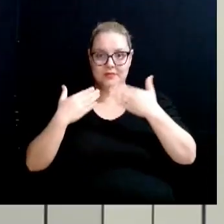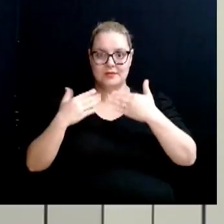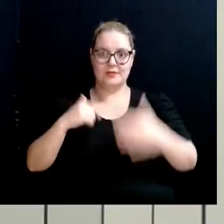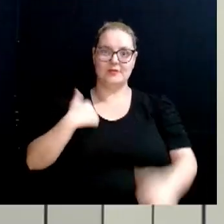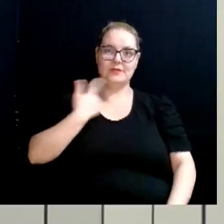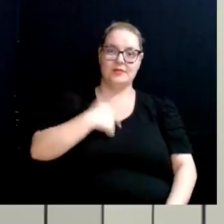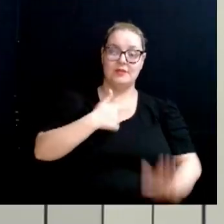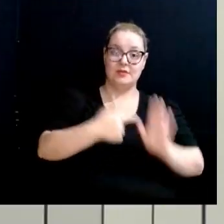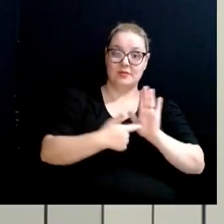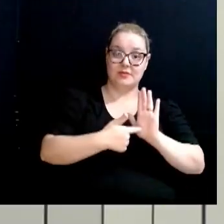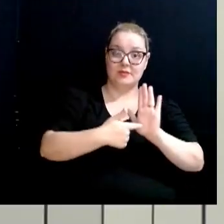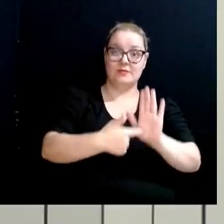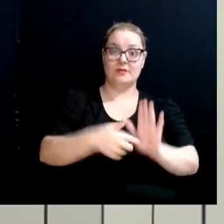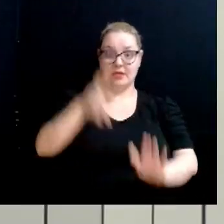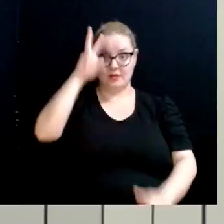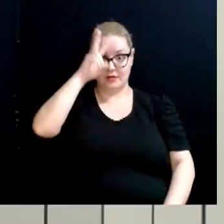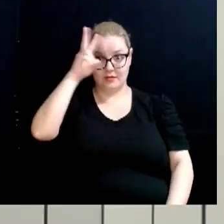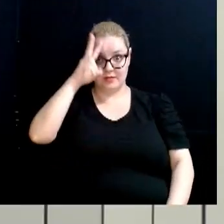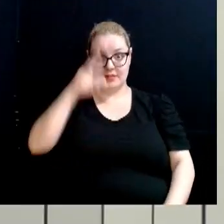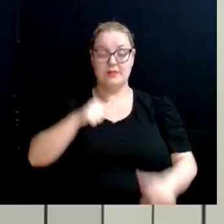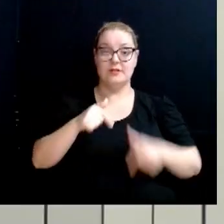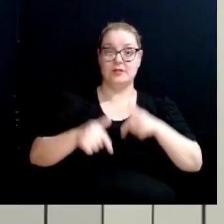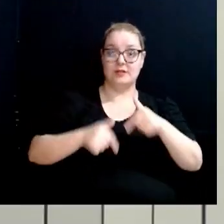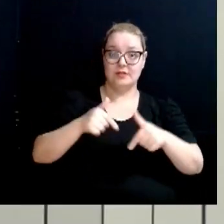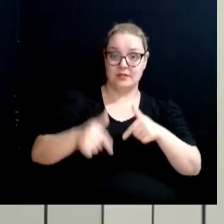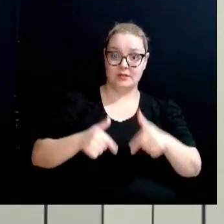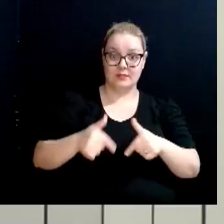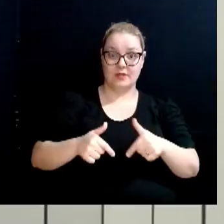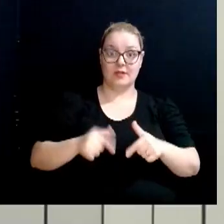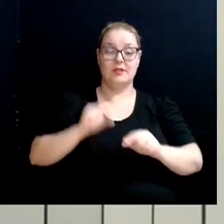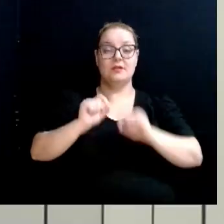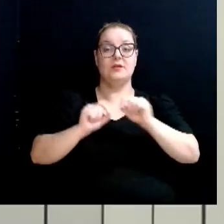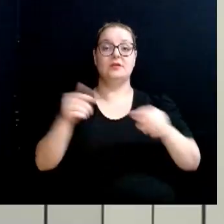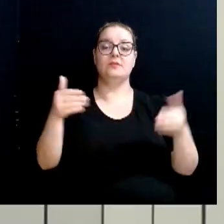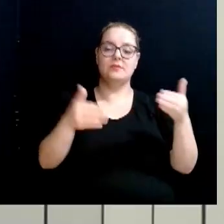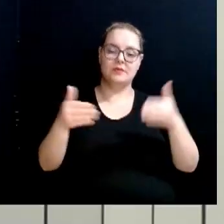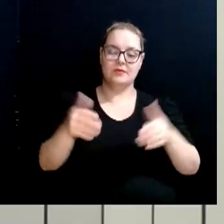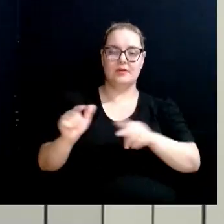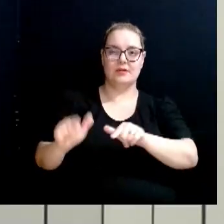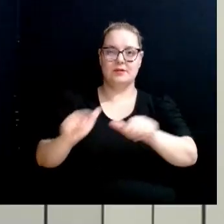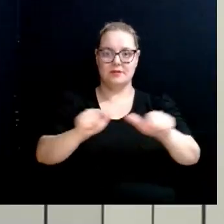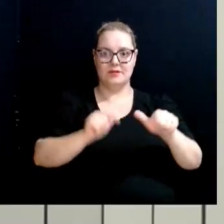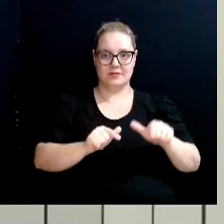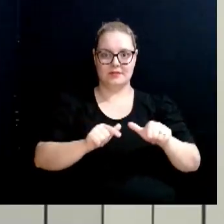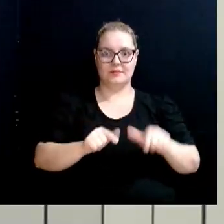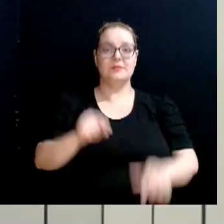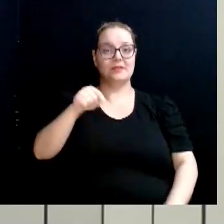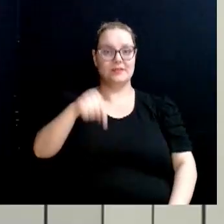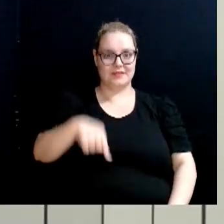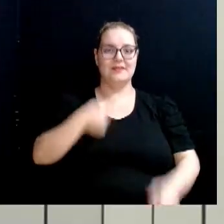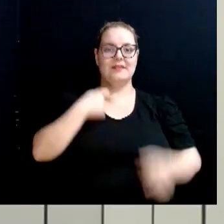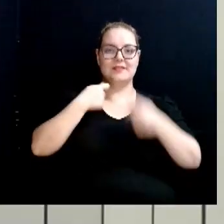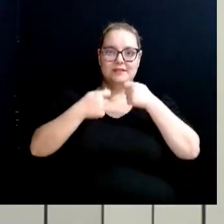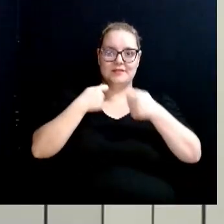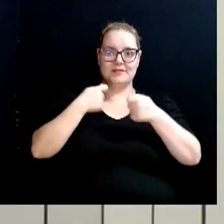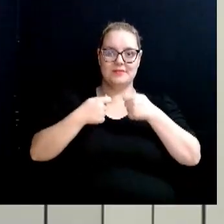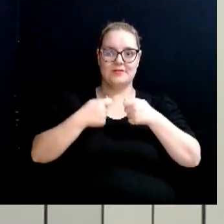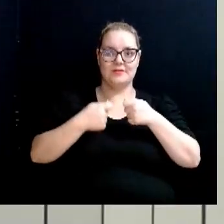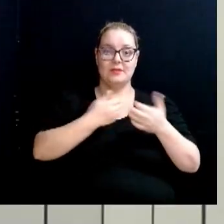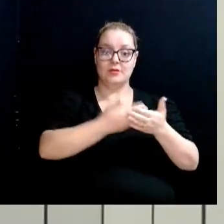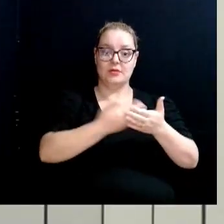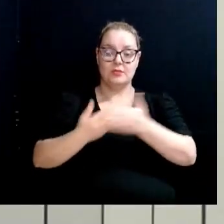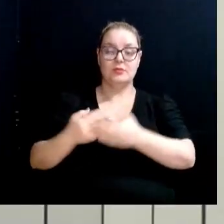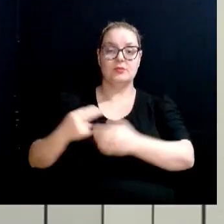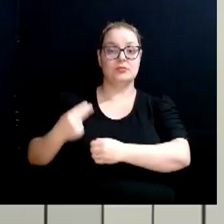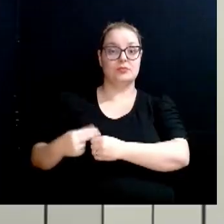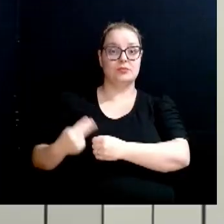as histórias de quem trabalha e de quem frequenta esses locais. E nesta reportagem, um estudo da Unicamp